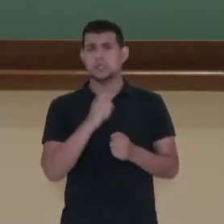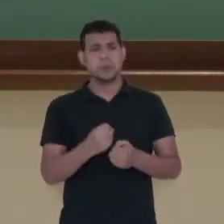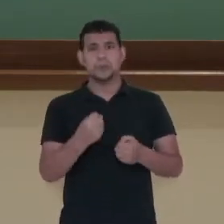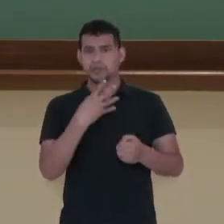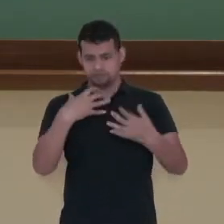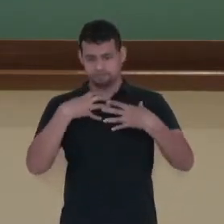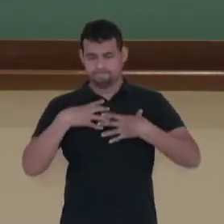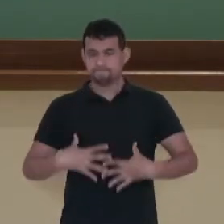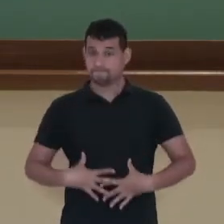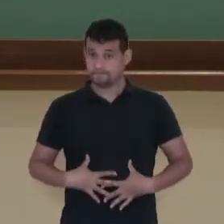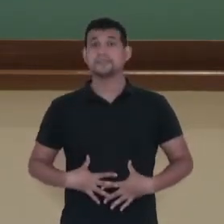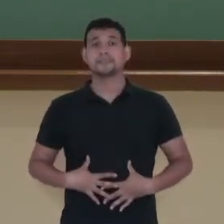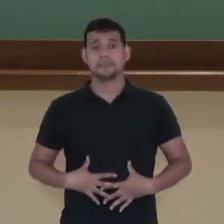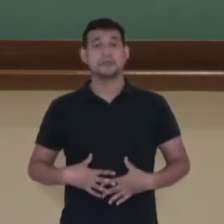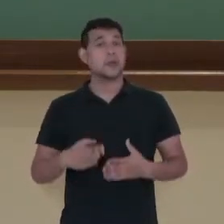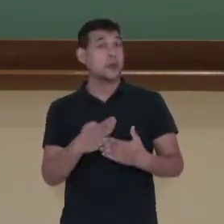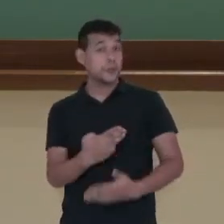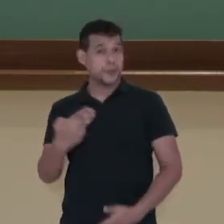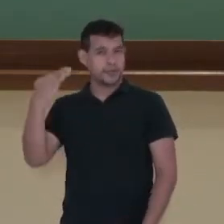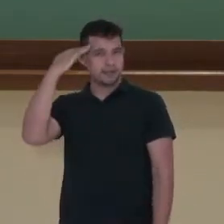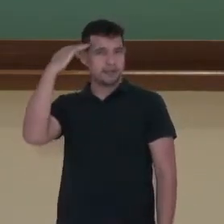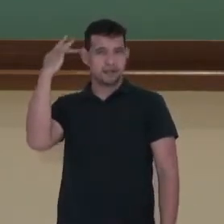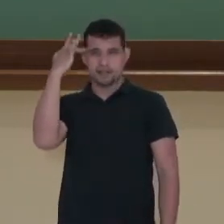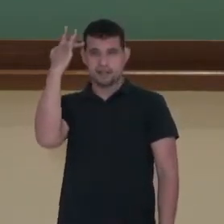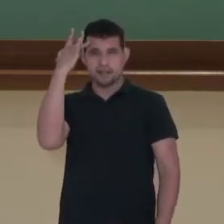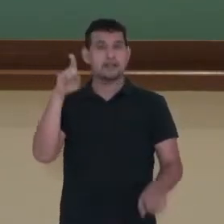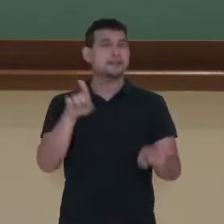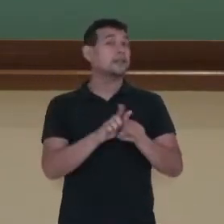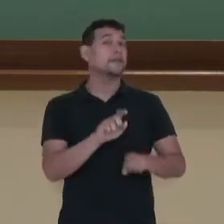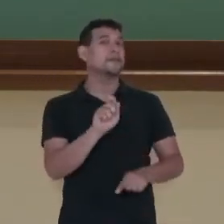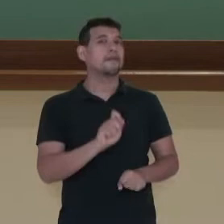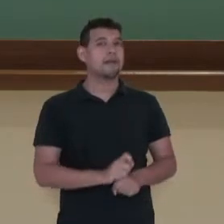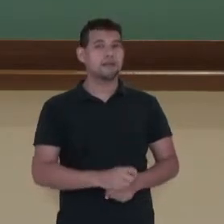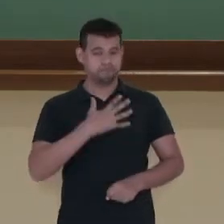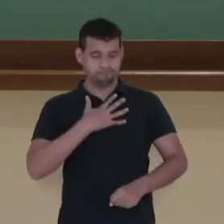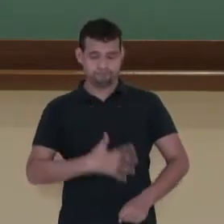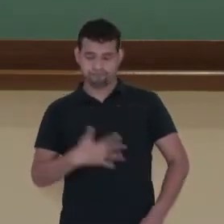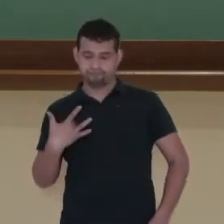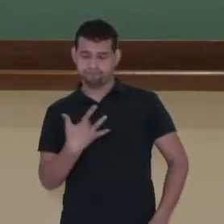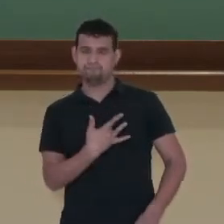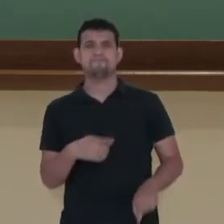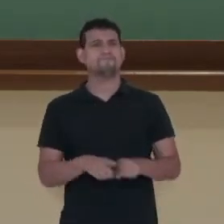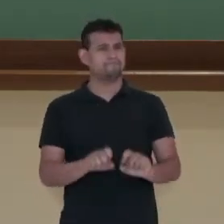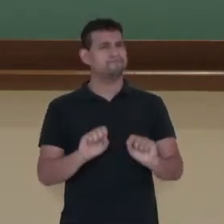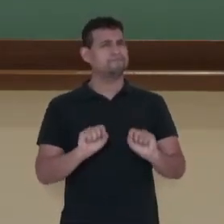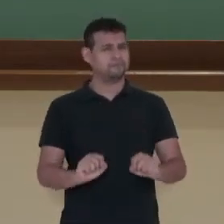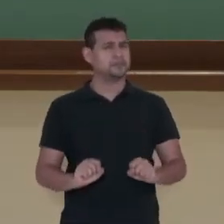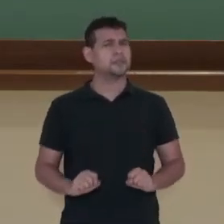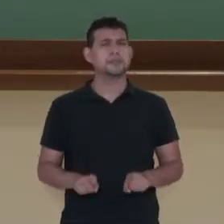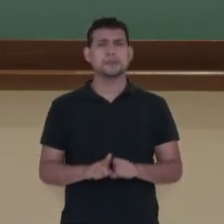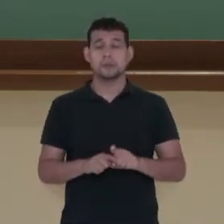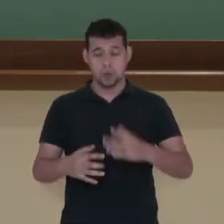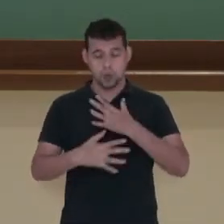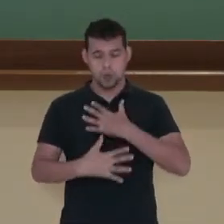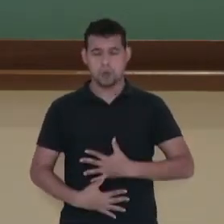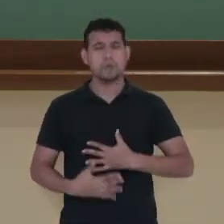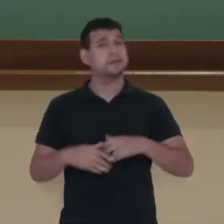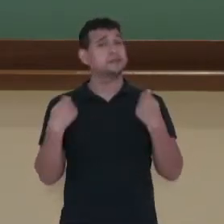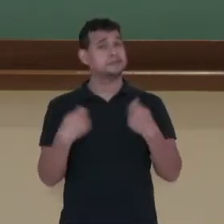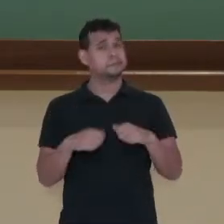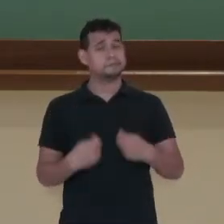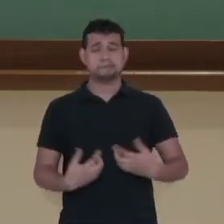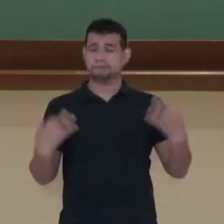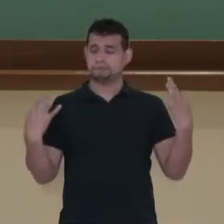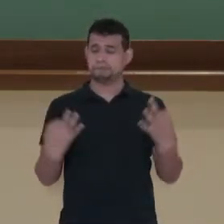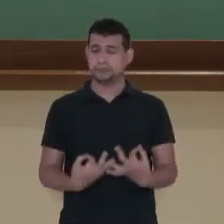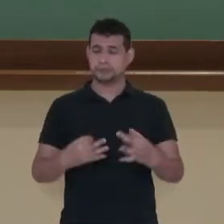bem-estar físico, mental e corporal, né? Físico, mente e corpo, ele deve